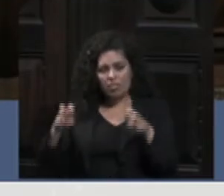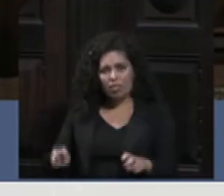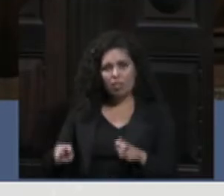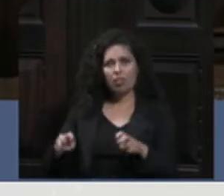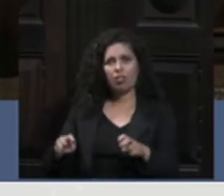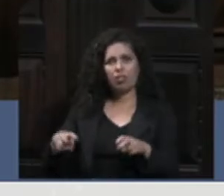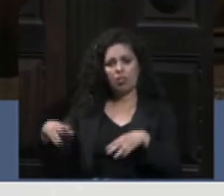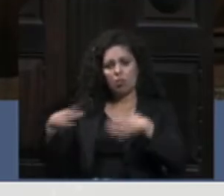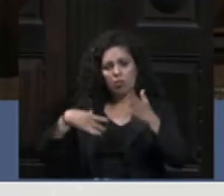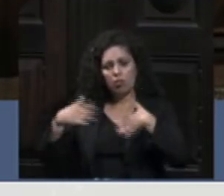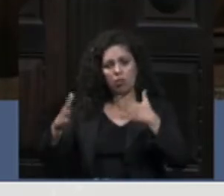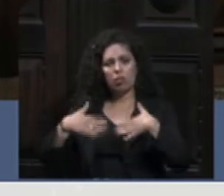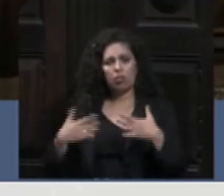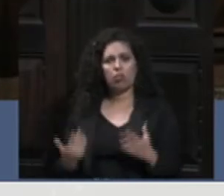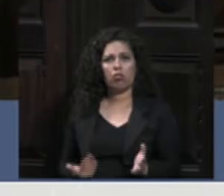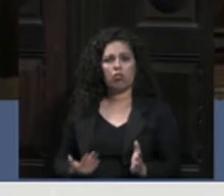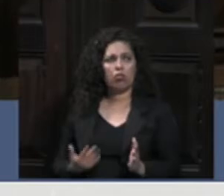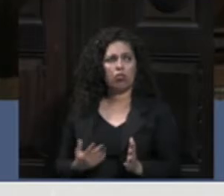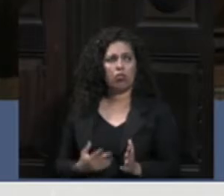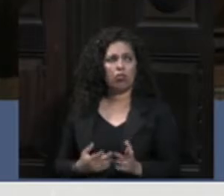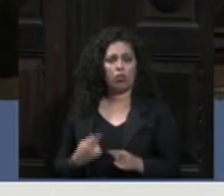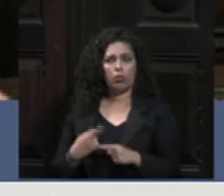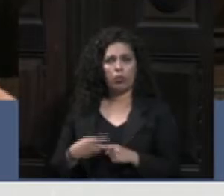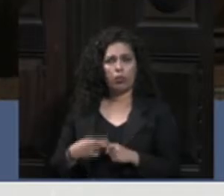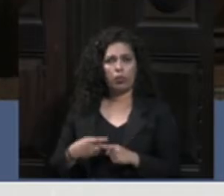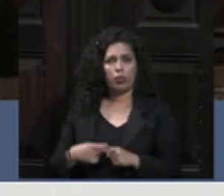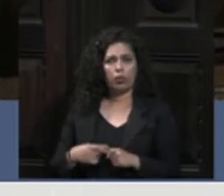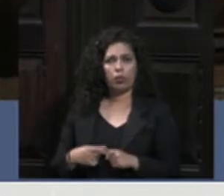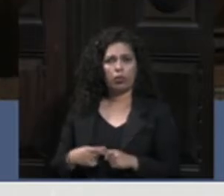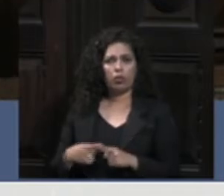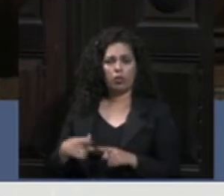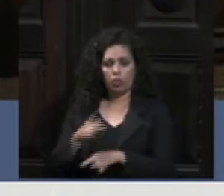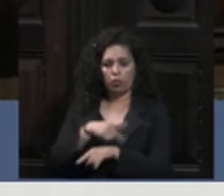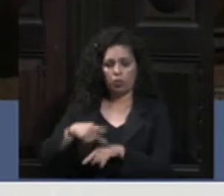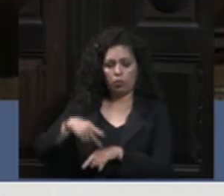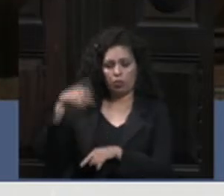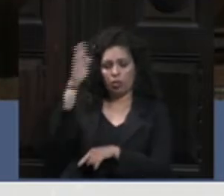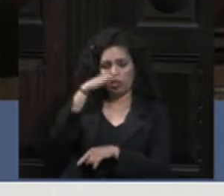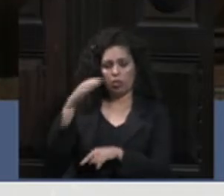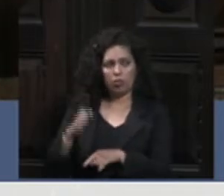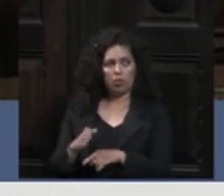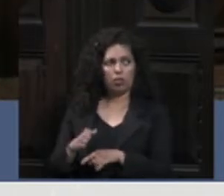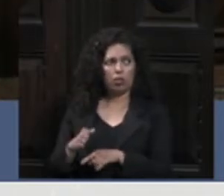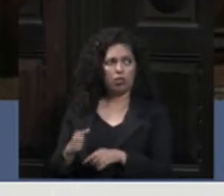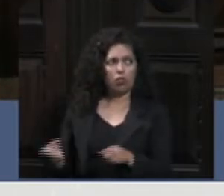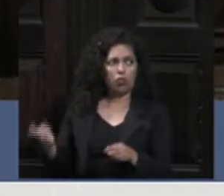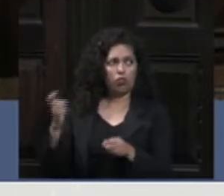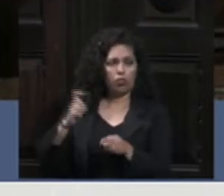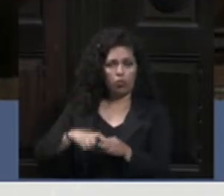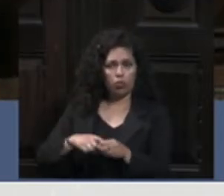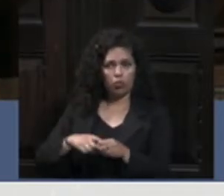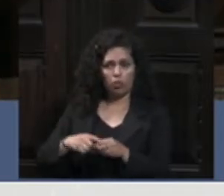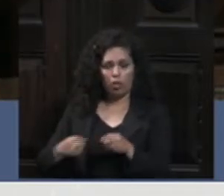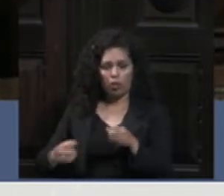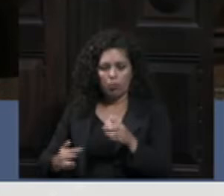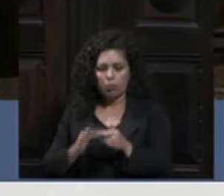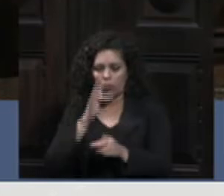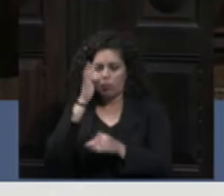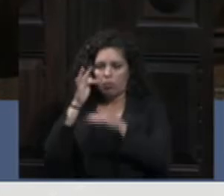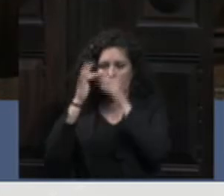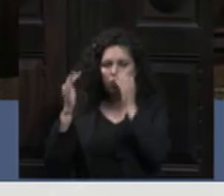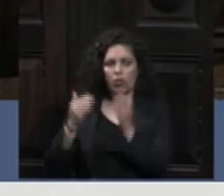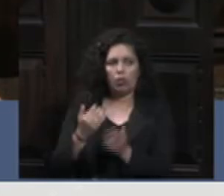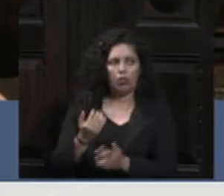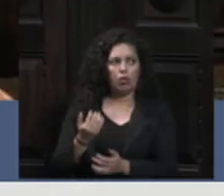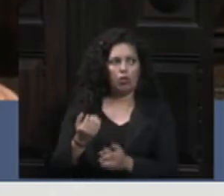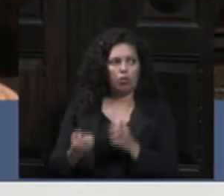impasses para que a nossa democracia volte a florescer,